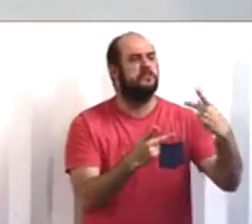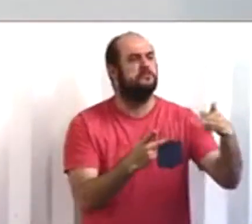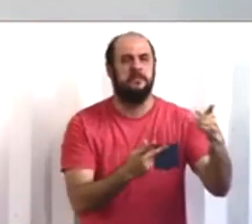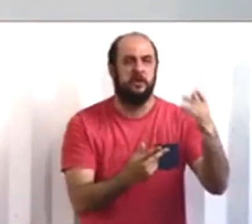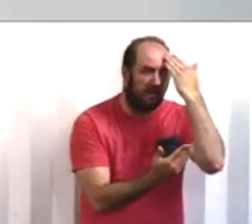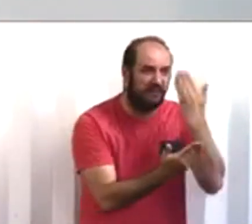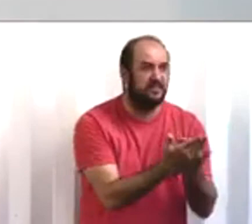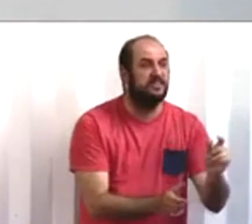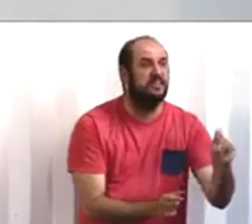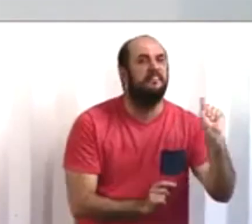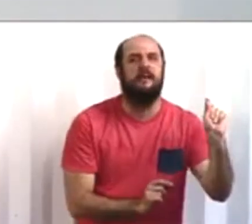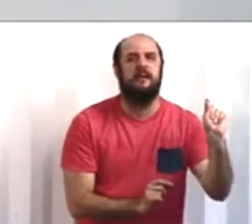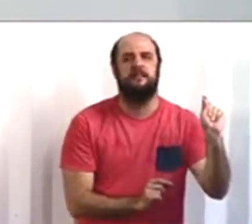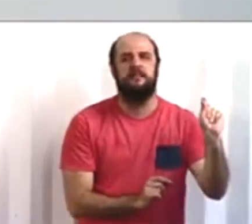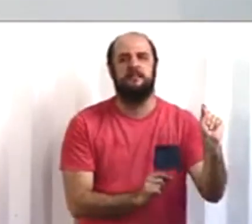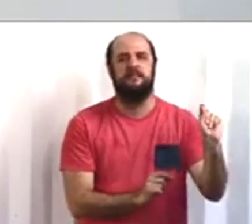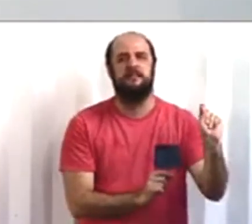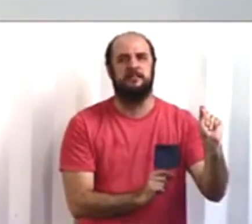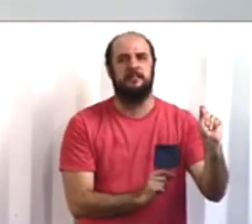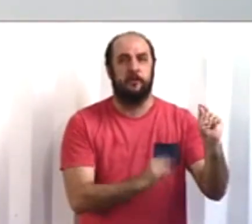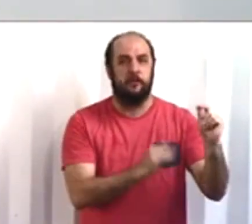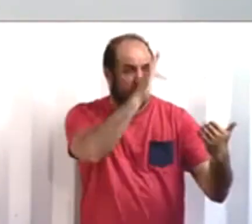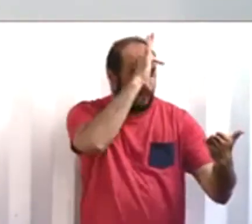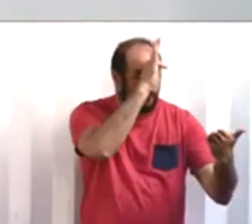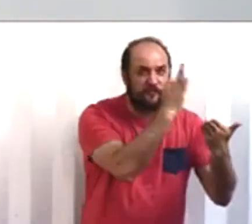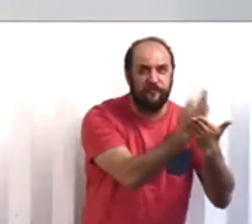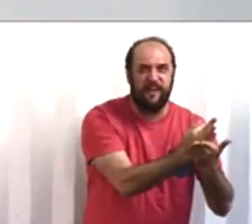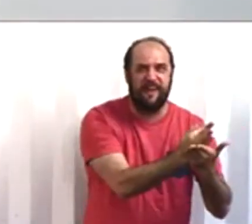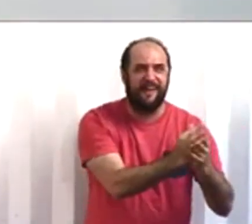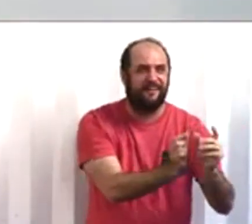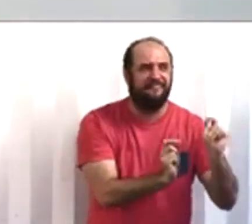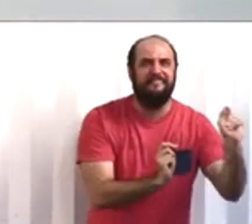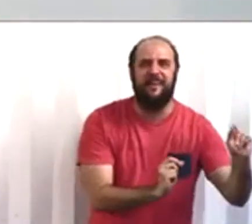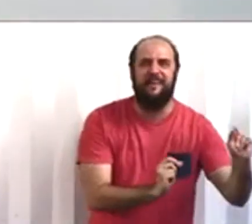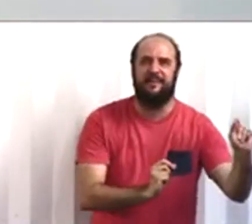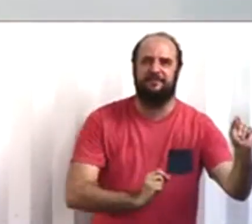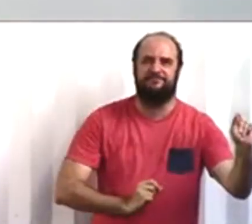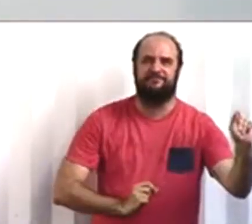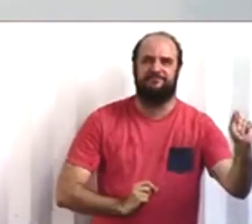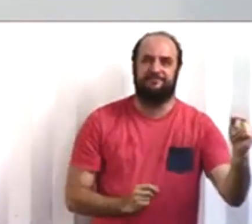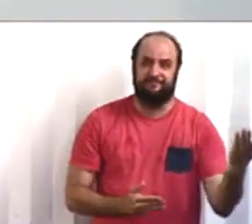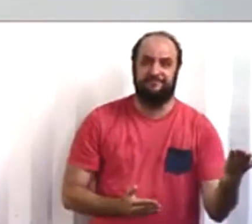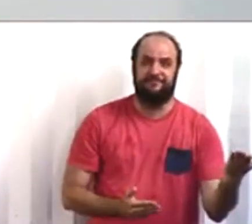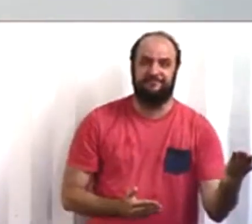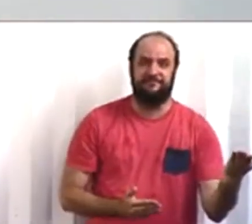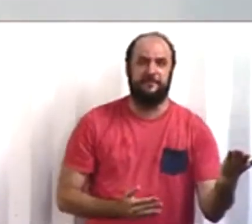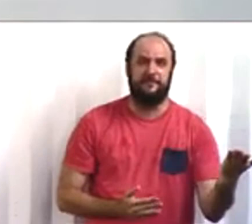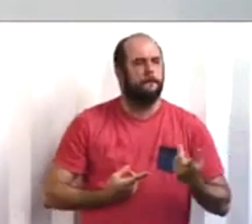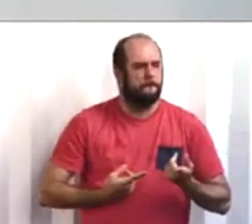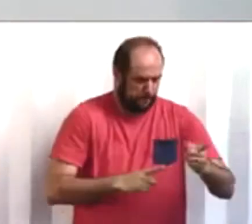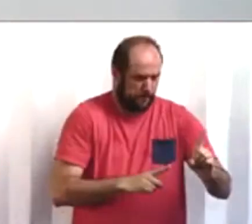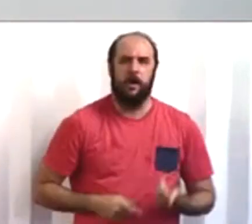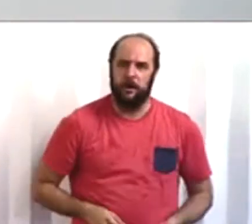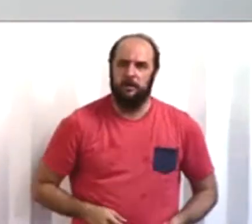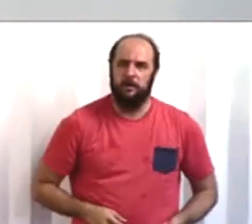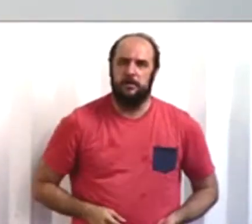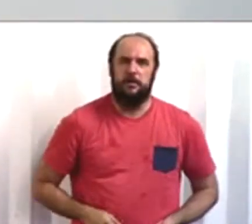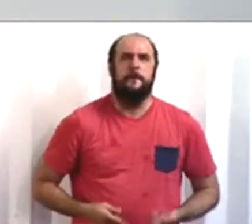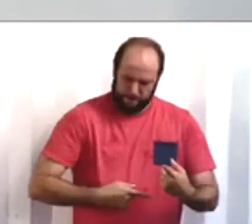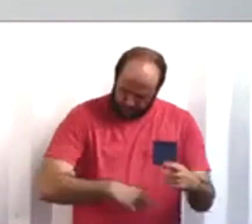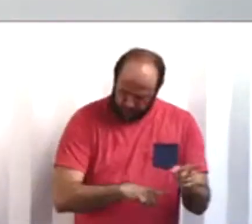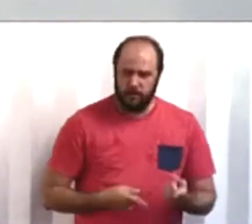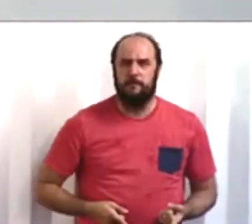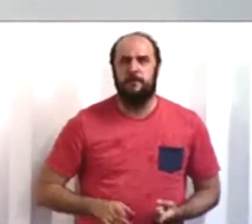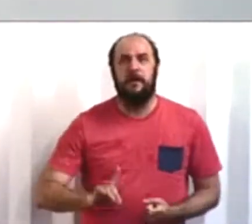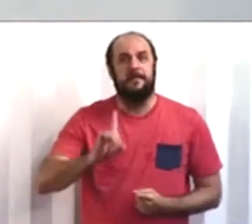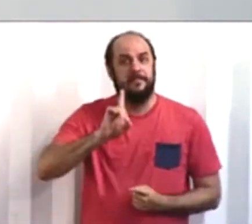confia? Em quem você está depositando a sua confiança? É uma ameaça, sim. É uma ameaça dizendo: no